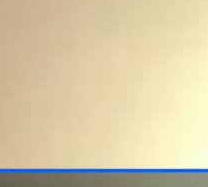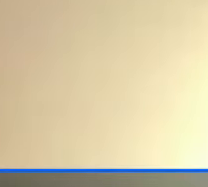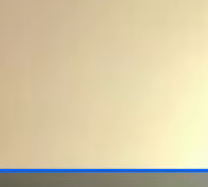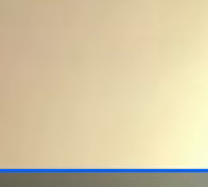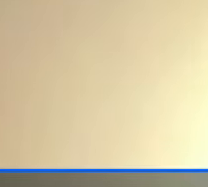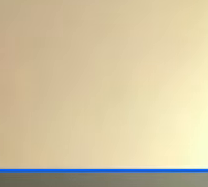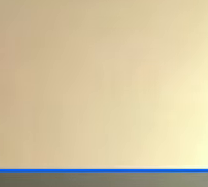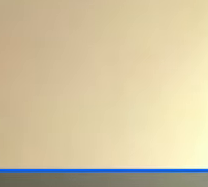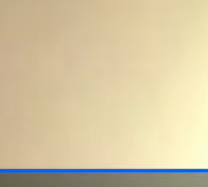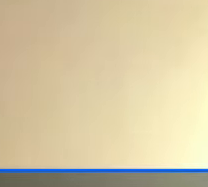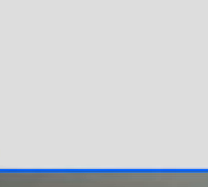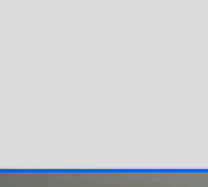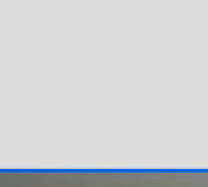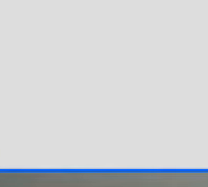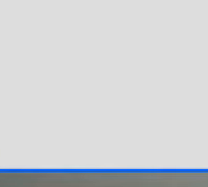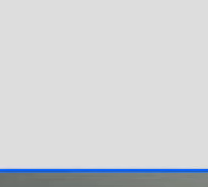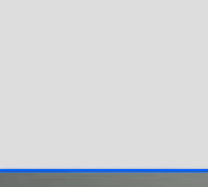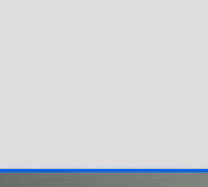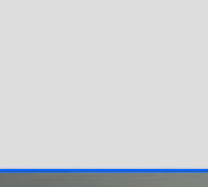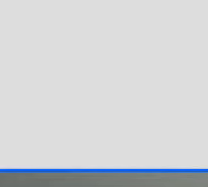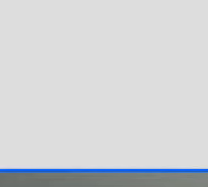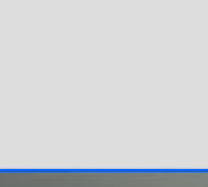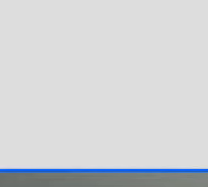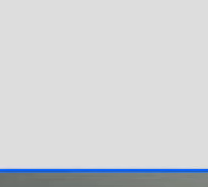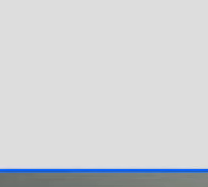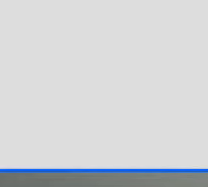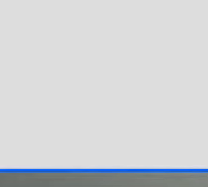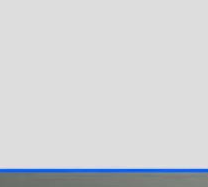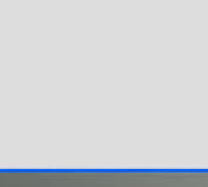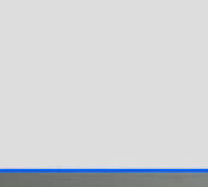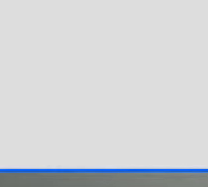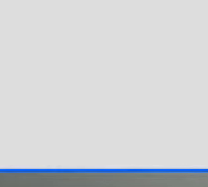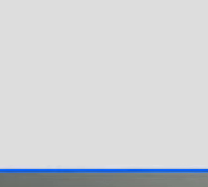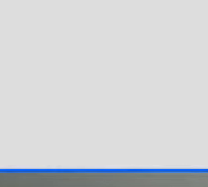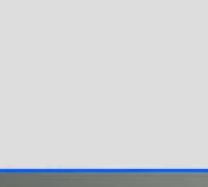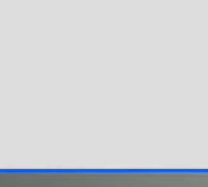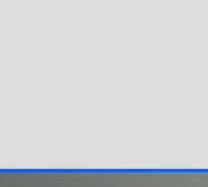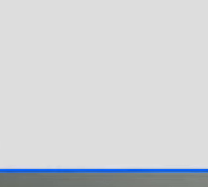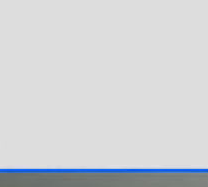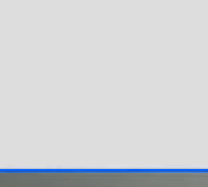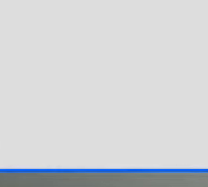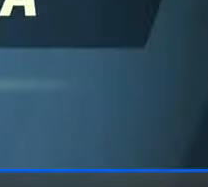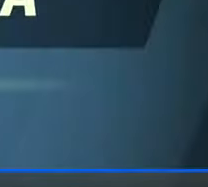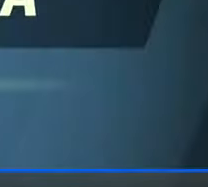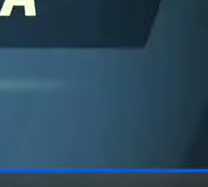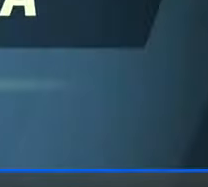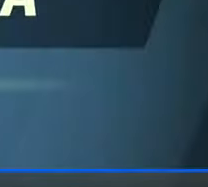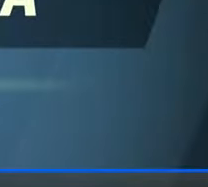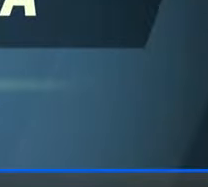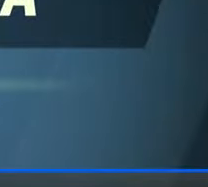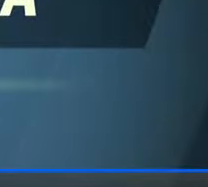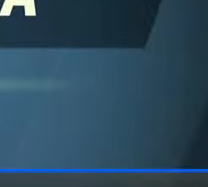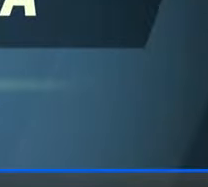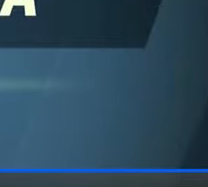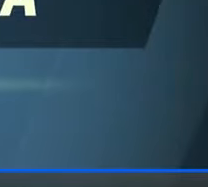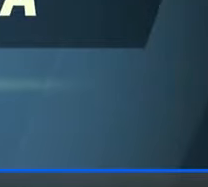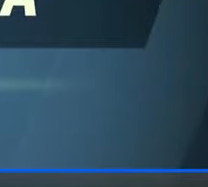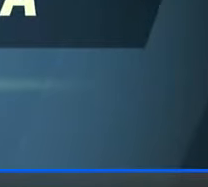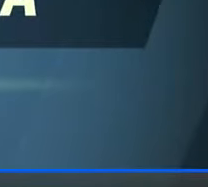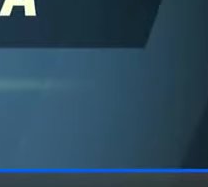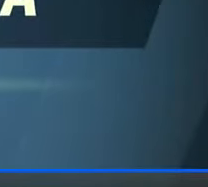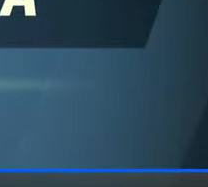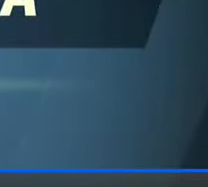eu me achar aqui para eu poder abrir a câmera. Não sei onde eu estou. Só um pouquinho. Não sei onde eu estou, é boa, né? A gente está em tanto